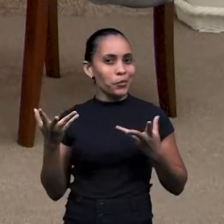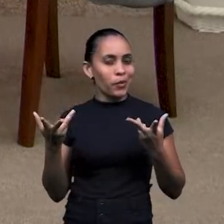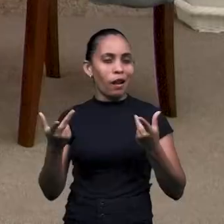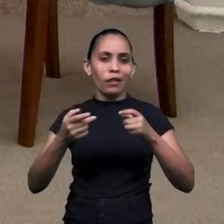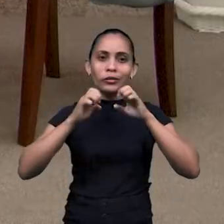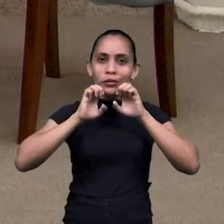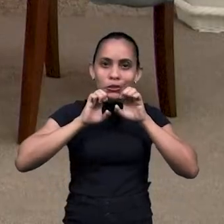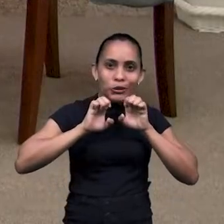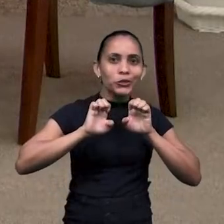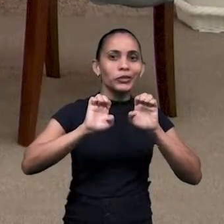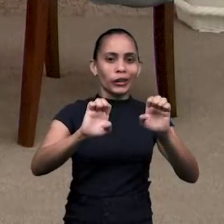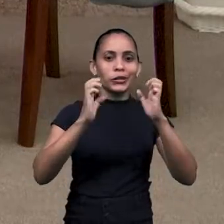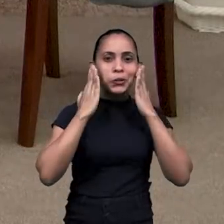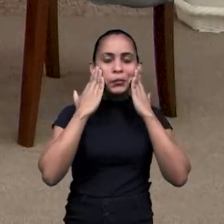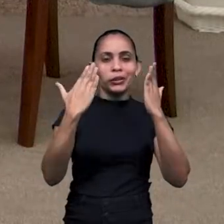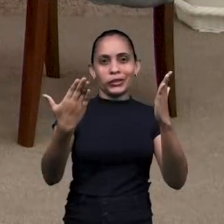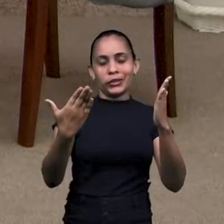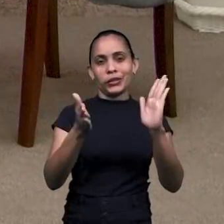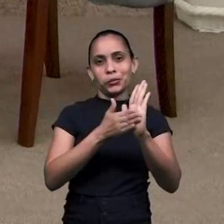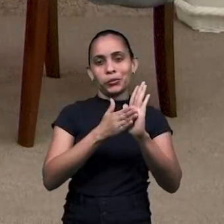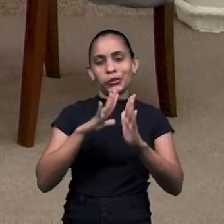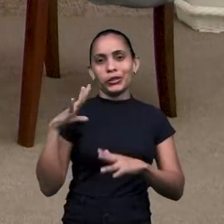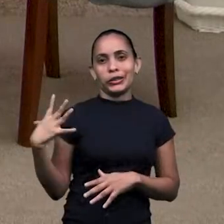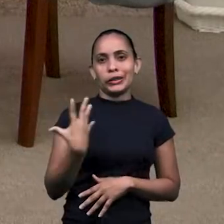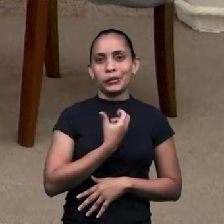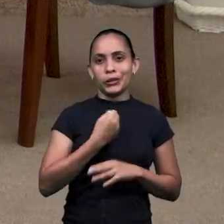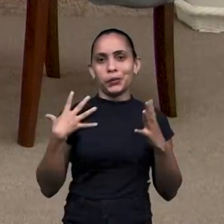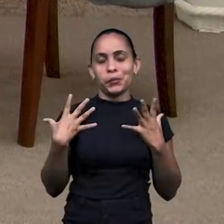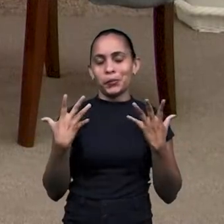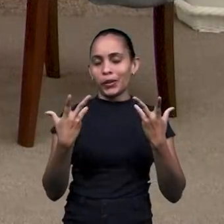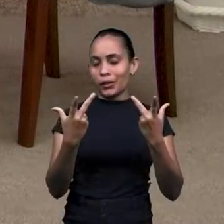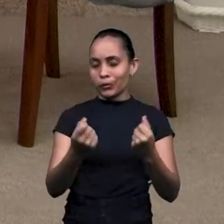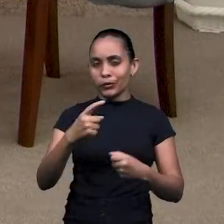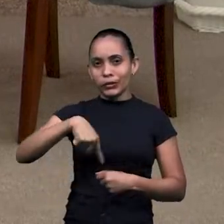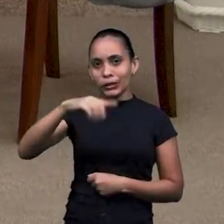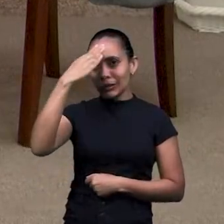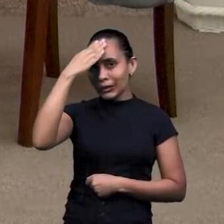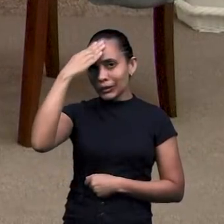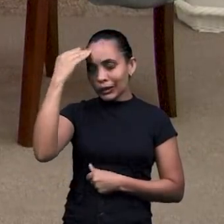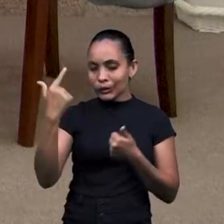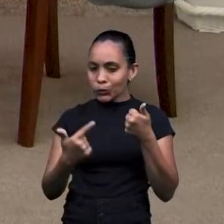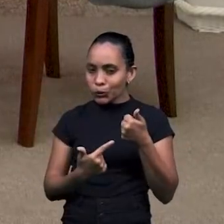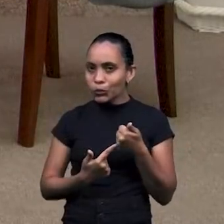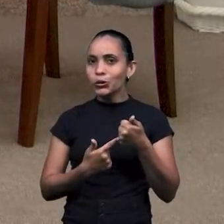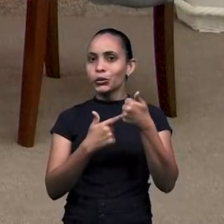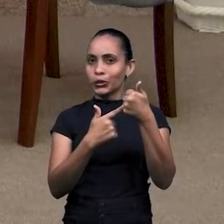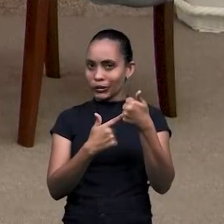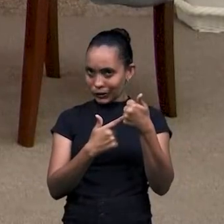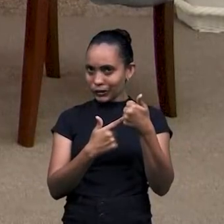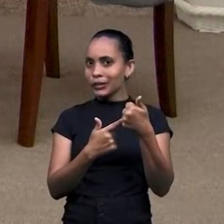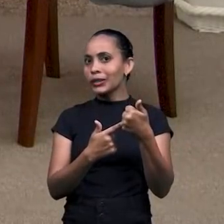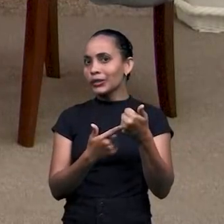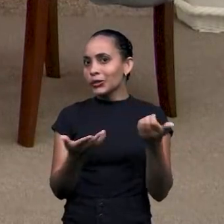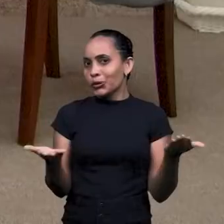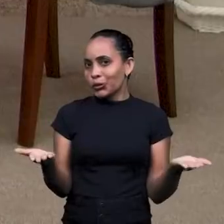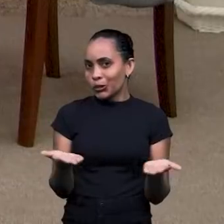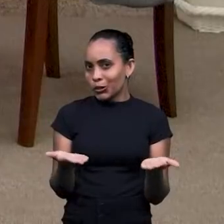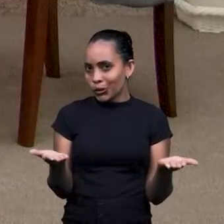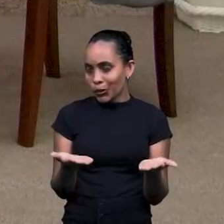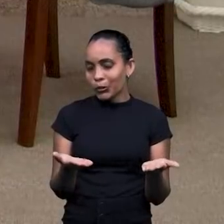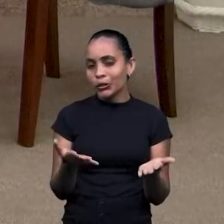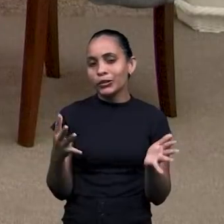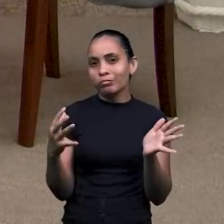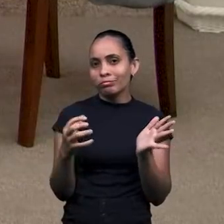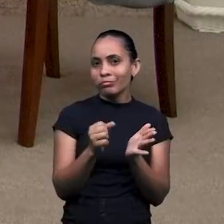de evangelizar, de apresentarmos esse projeto de salvação maravilhoso. Não esqueça de dar o seu like aí na transmissão de